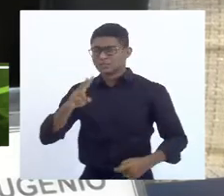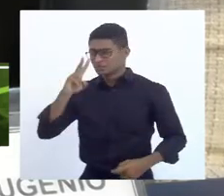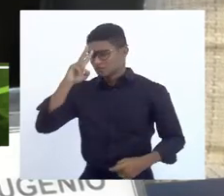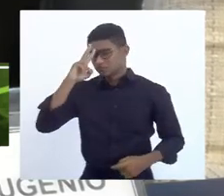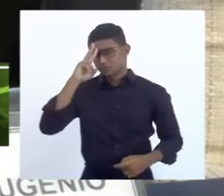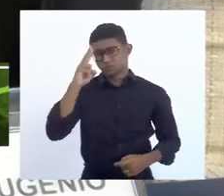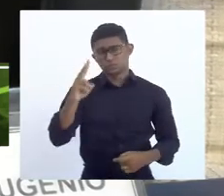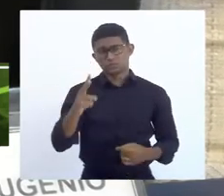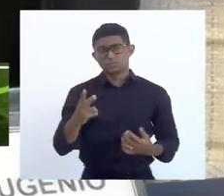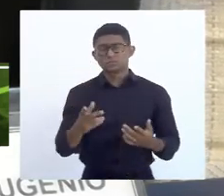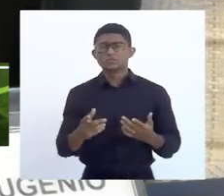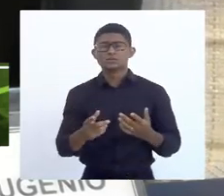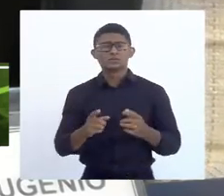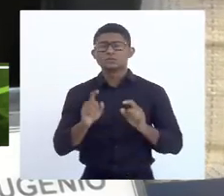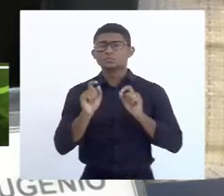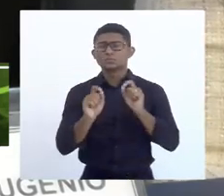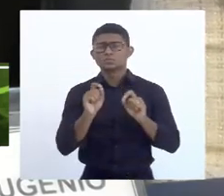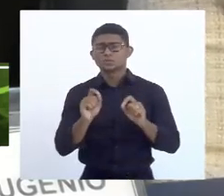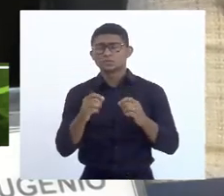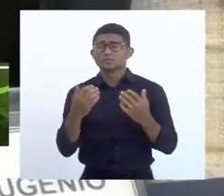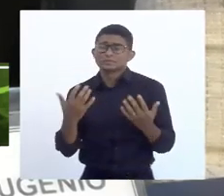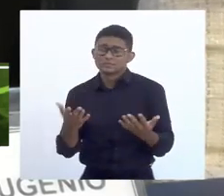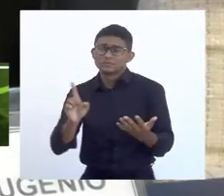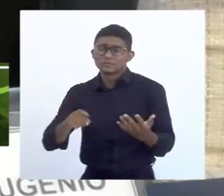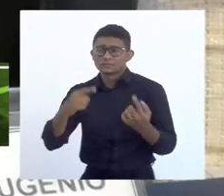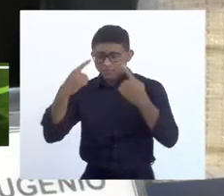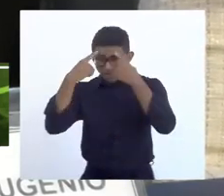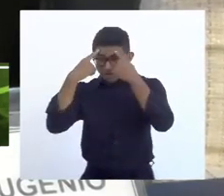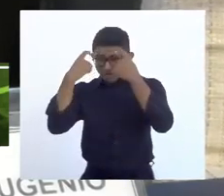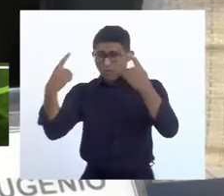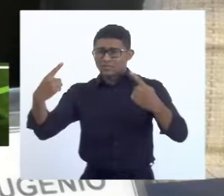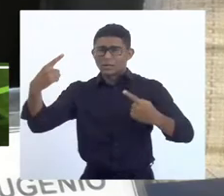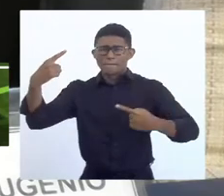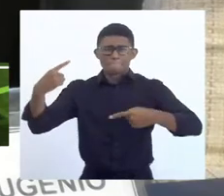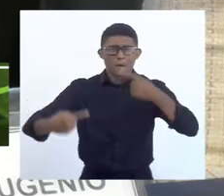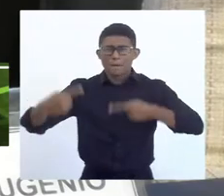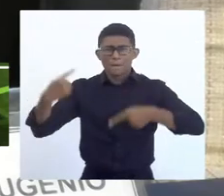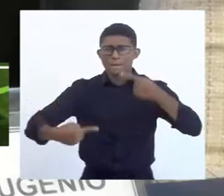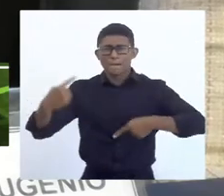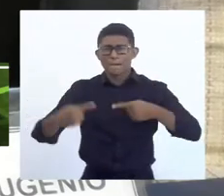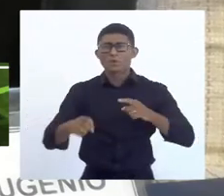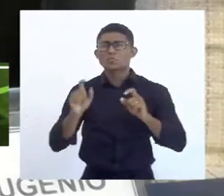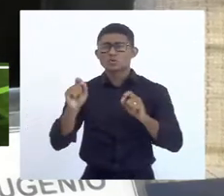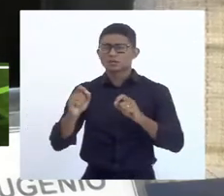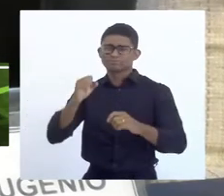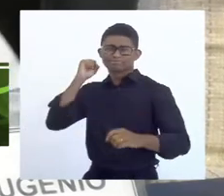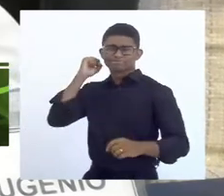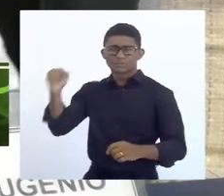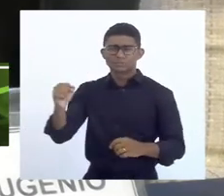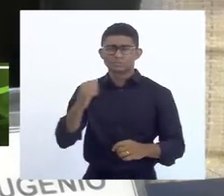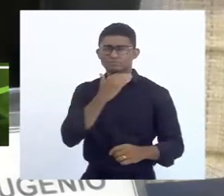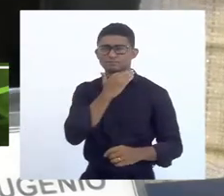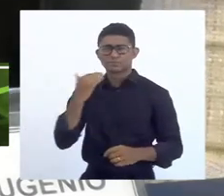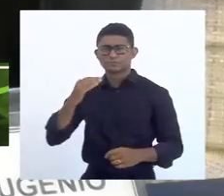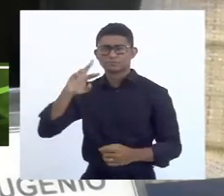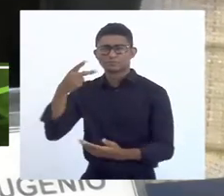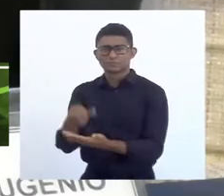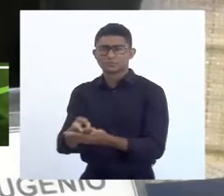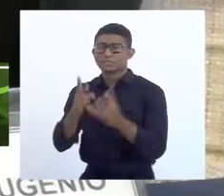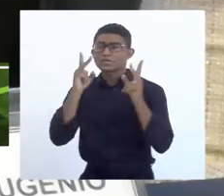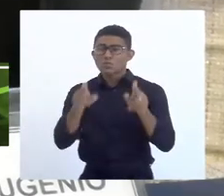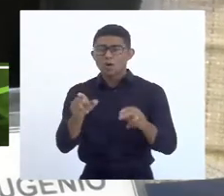de violência política mais grave que pode acontecer, que é a retirada da vida, como aconteceu com a vereadora